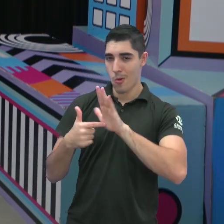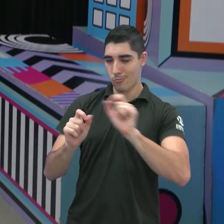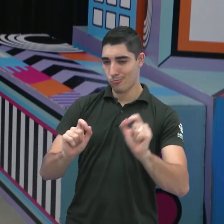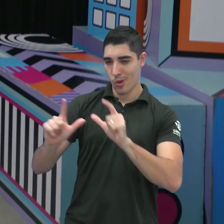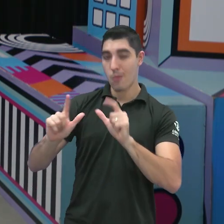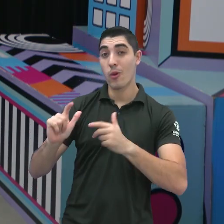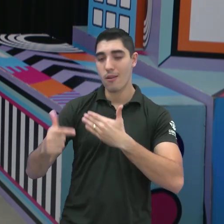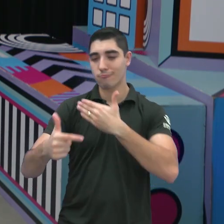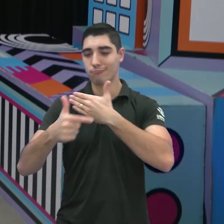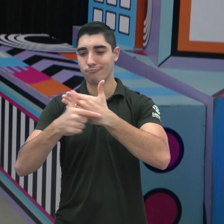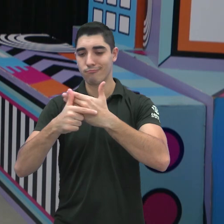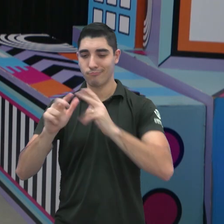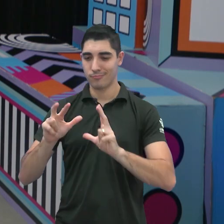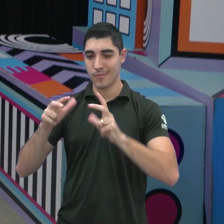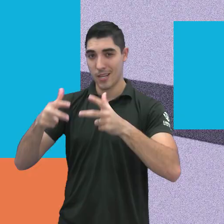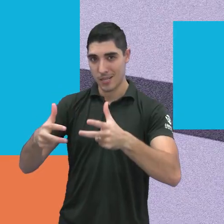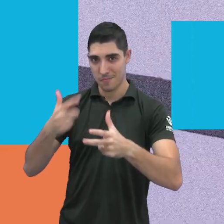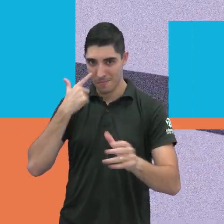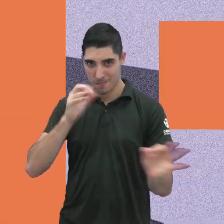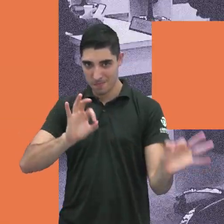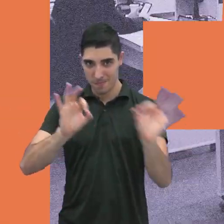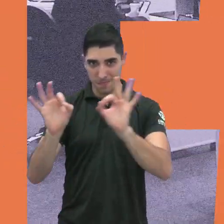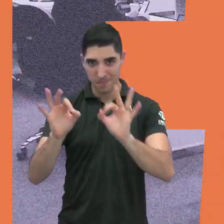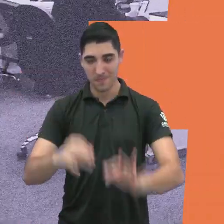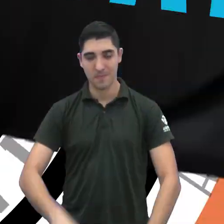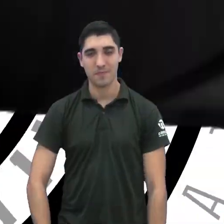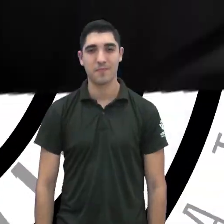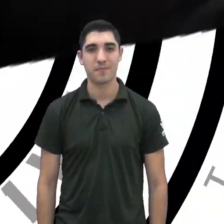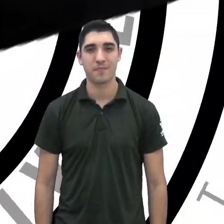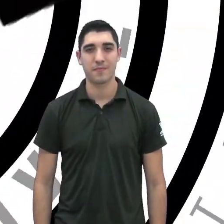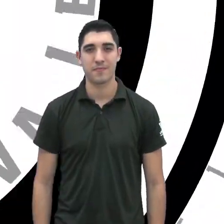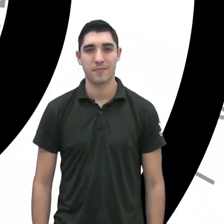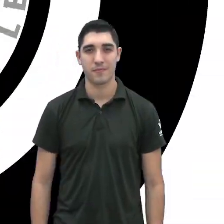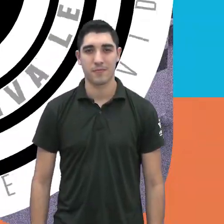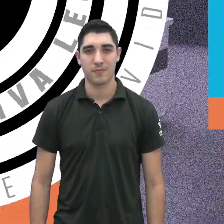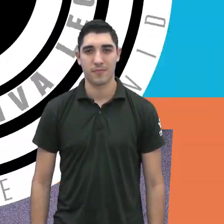quadro Atividade Legislativa. Olha só.